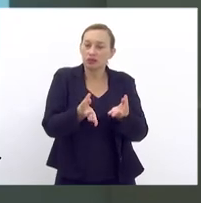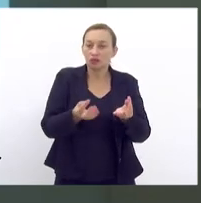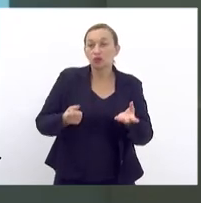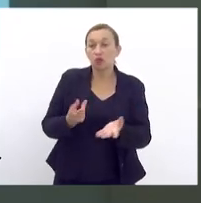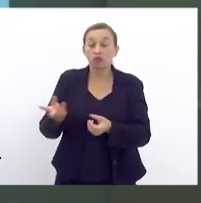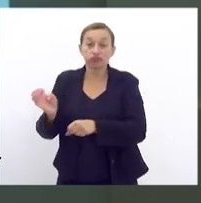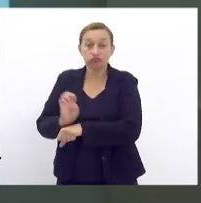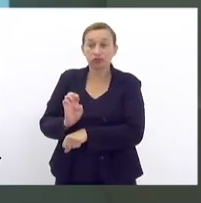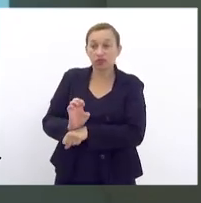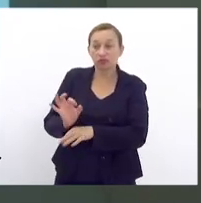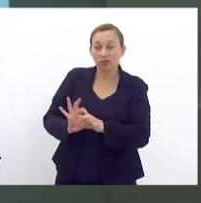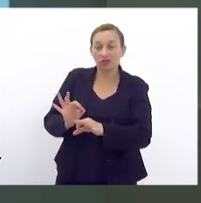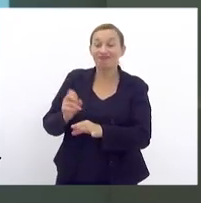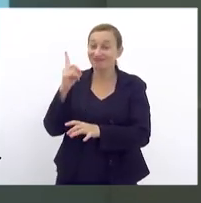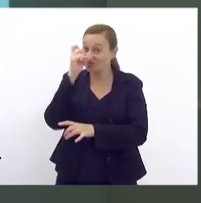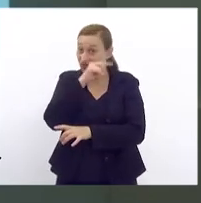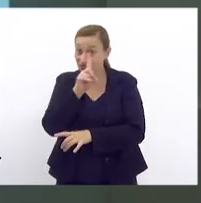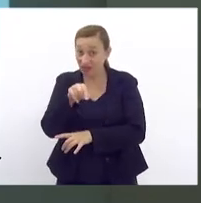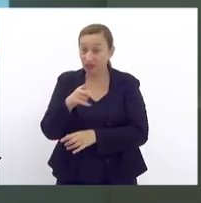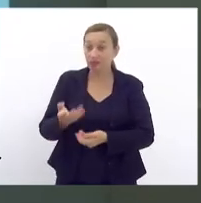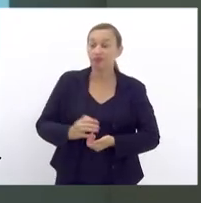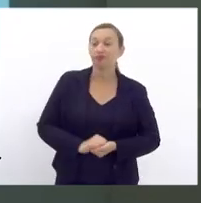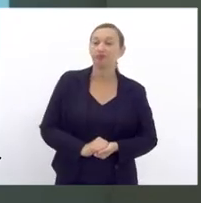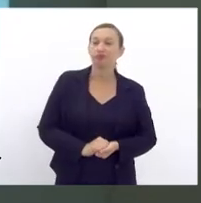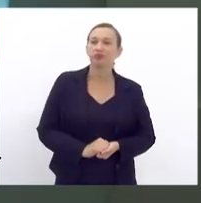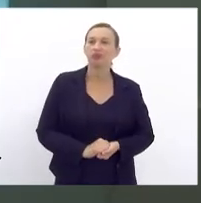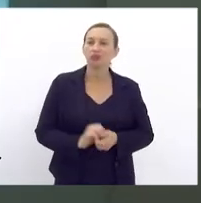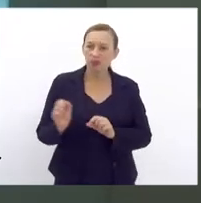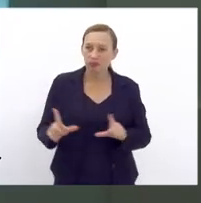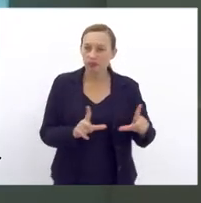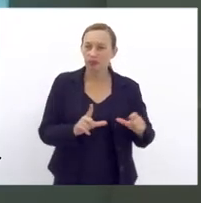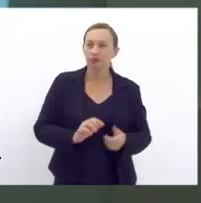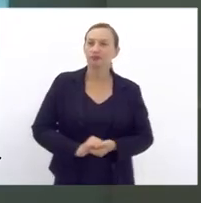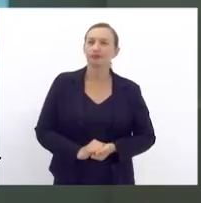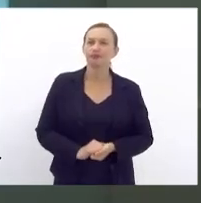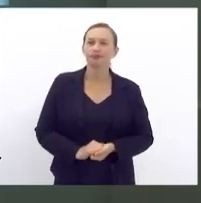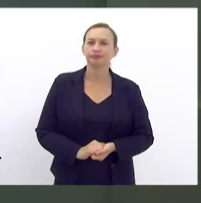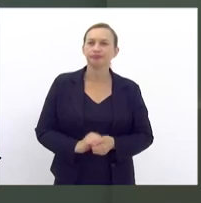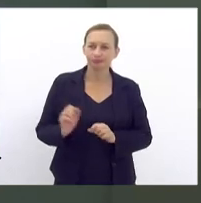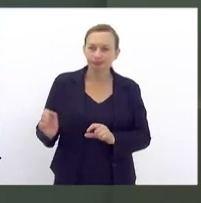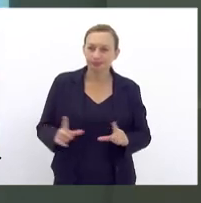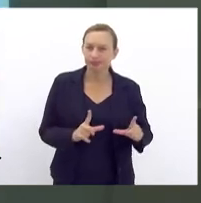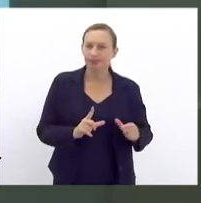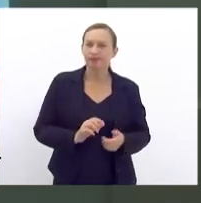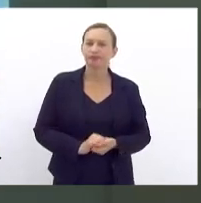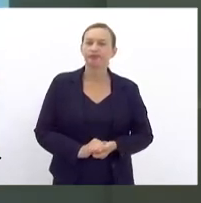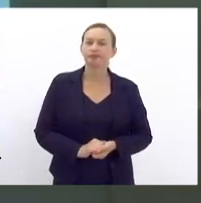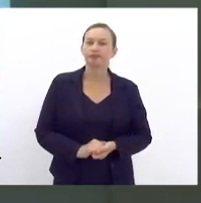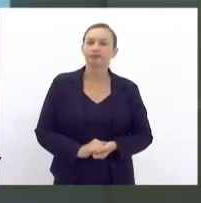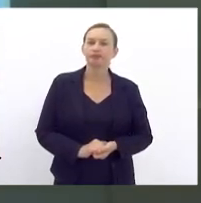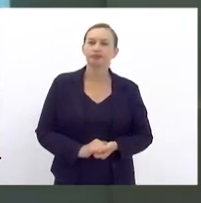que também é muito difícil né pode passar por favor pode passar